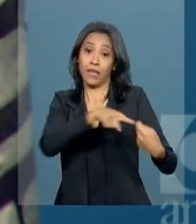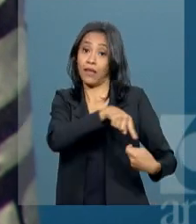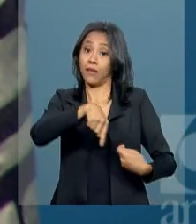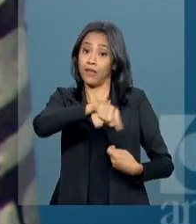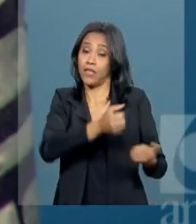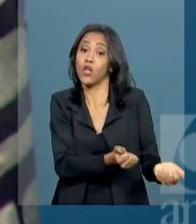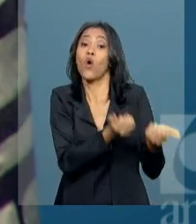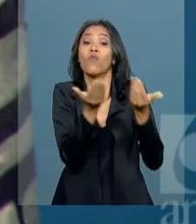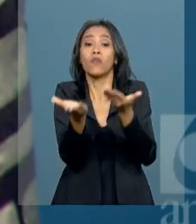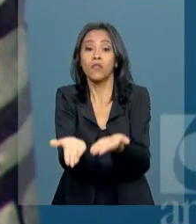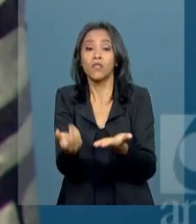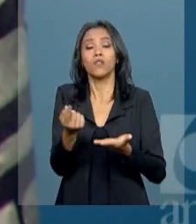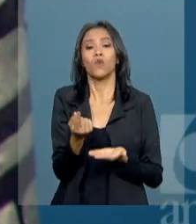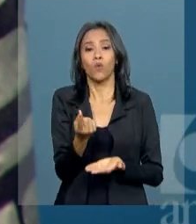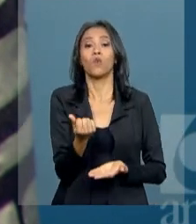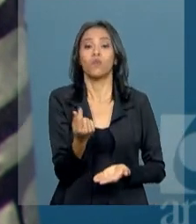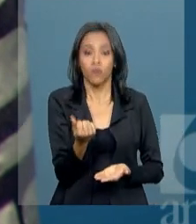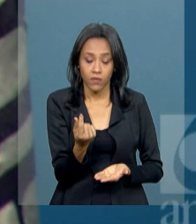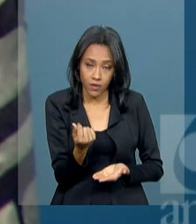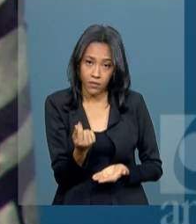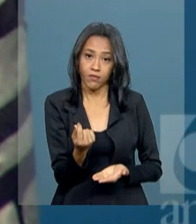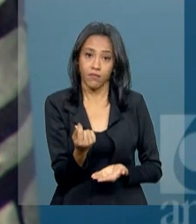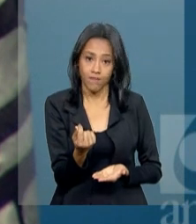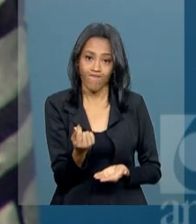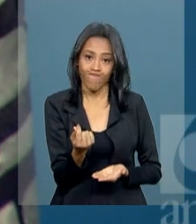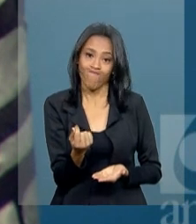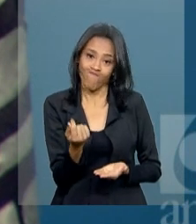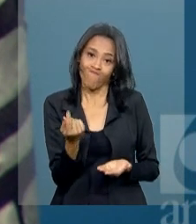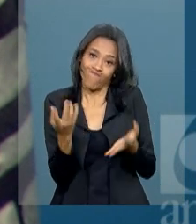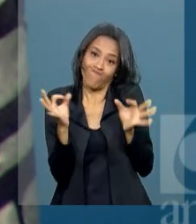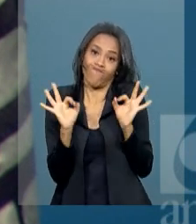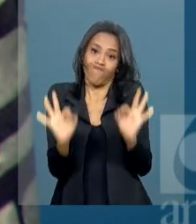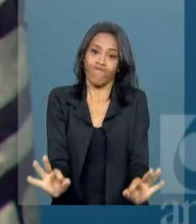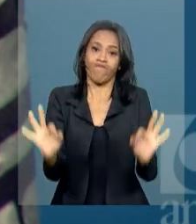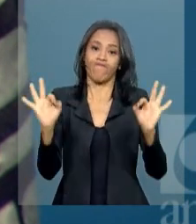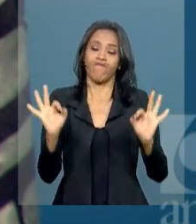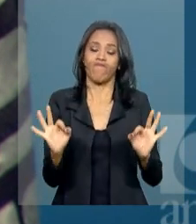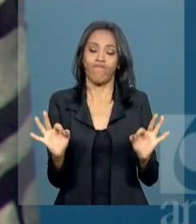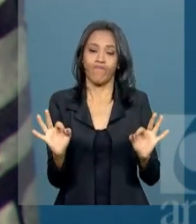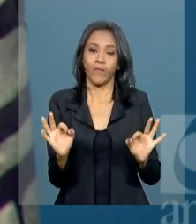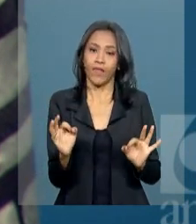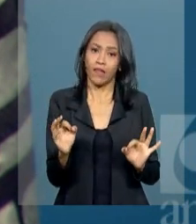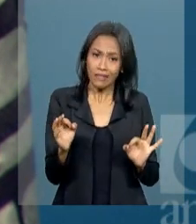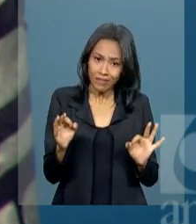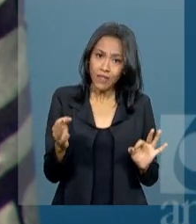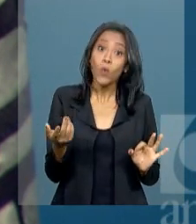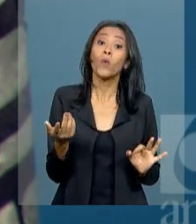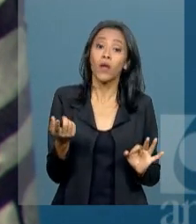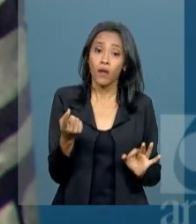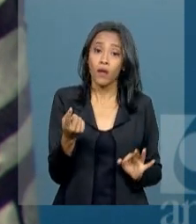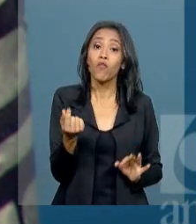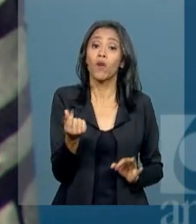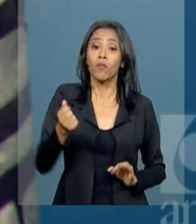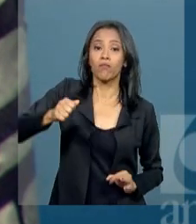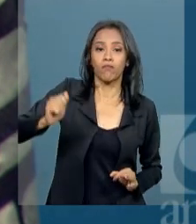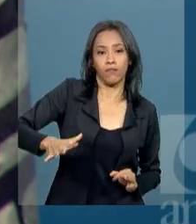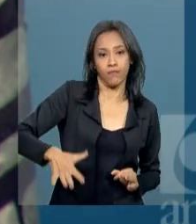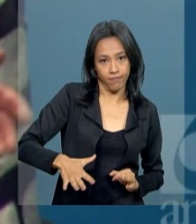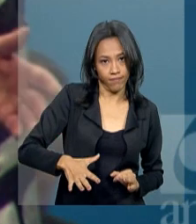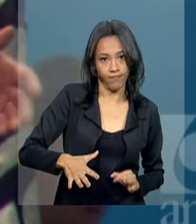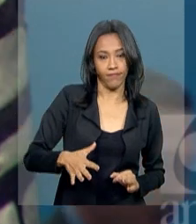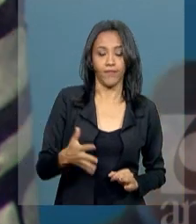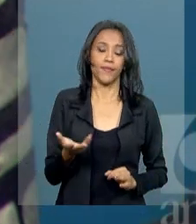oferecido a preço que seja justo, preço razoável, preço barato.